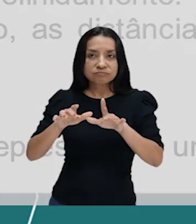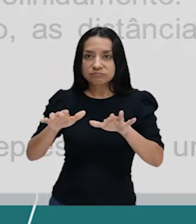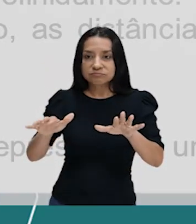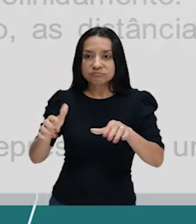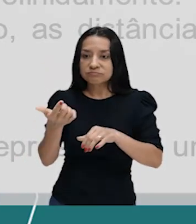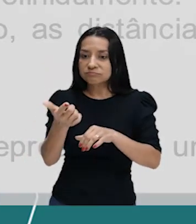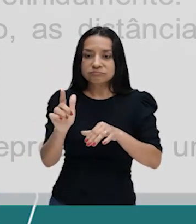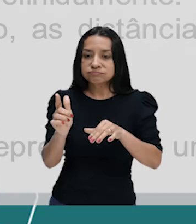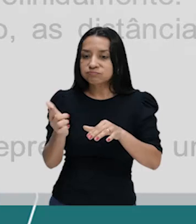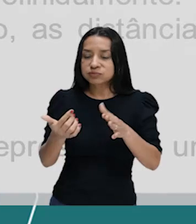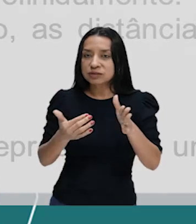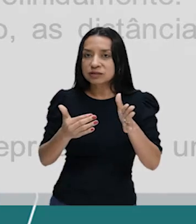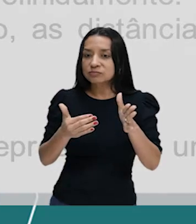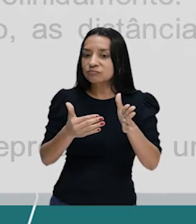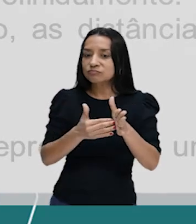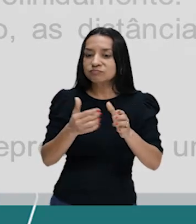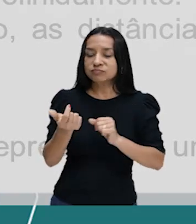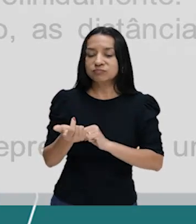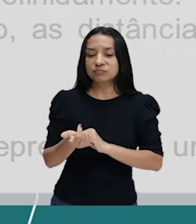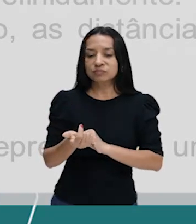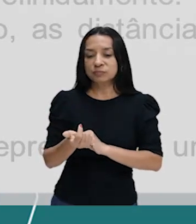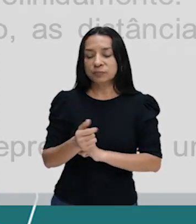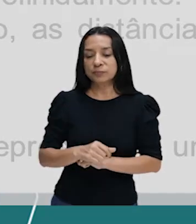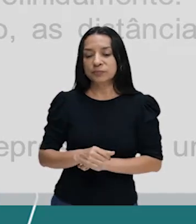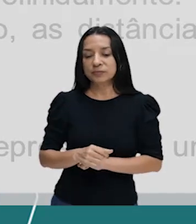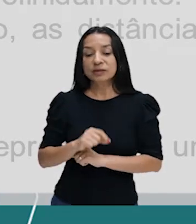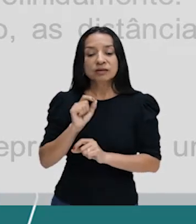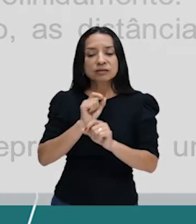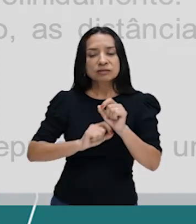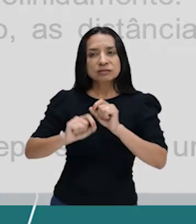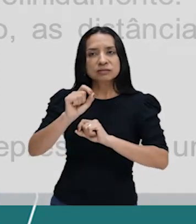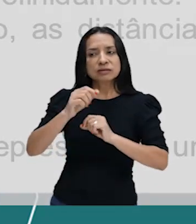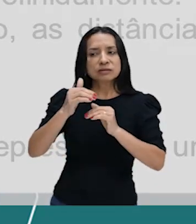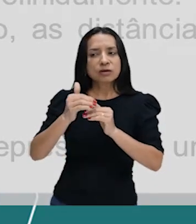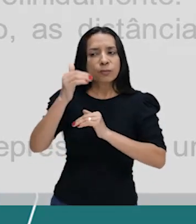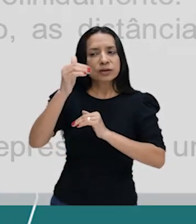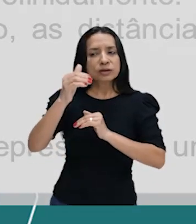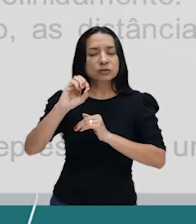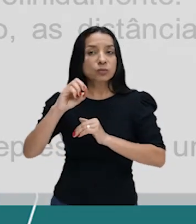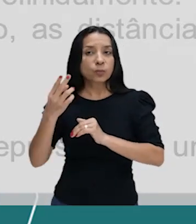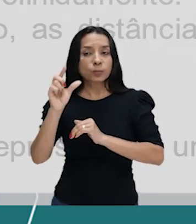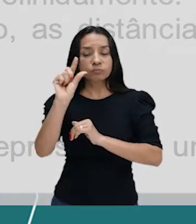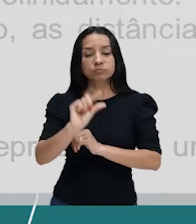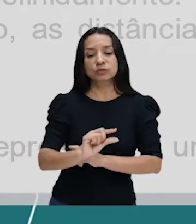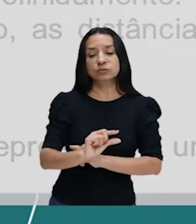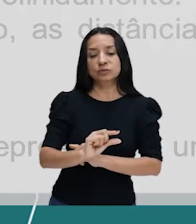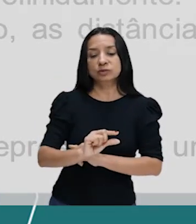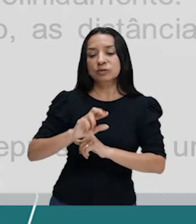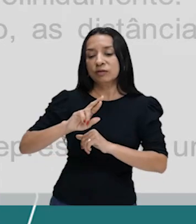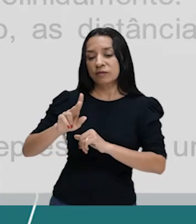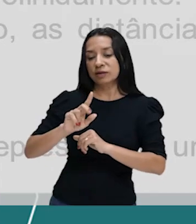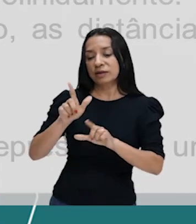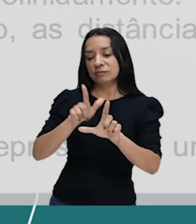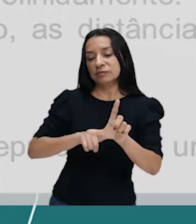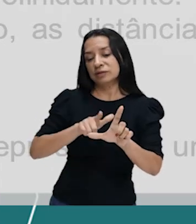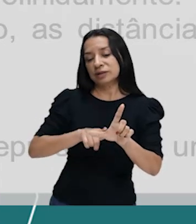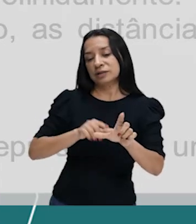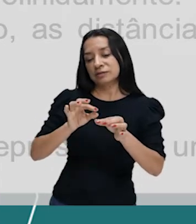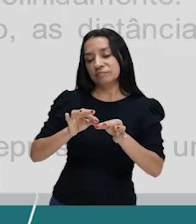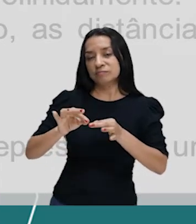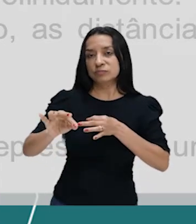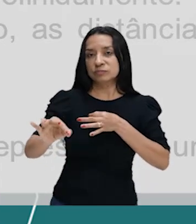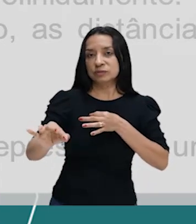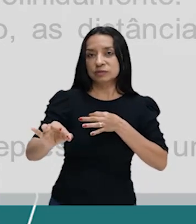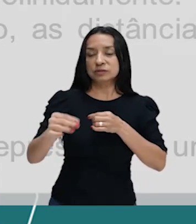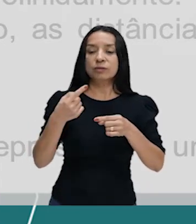indefinidamente. E quem que está aumentando, quem que está diminuindo? A variável considerada. No caso aqui, a nossa variável é distância, tá? Porque